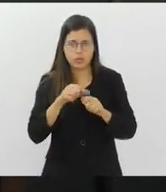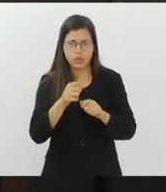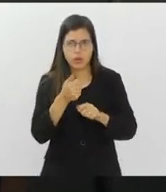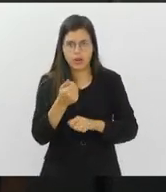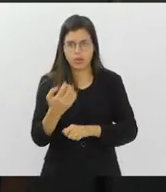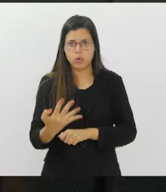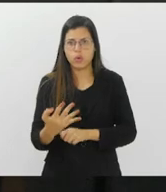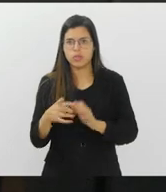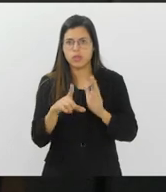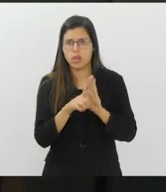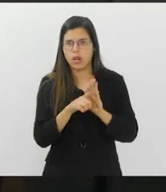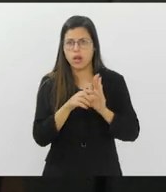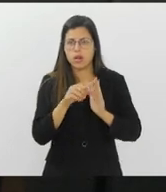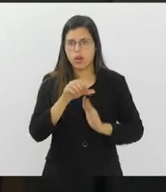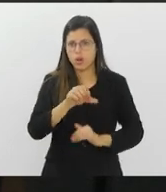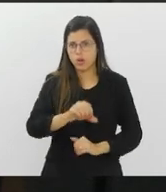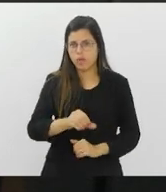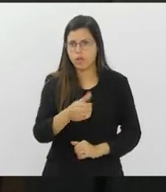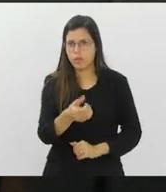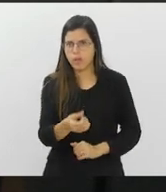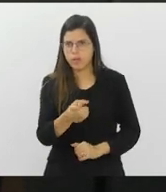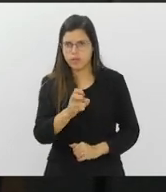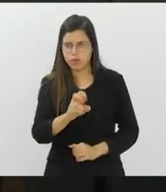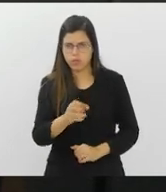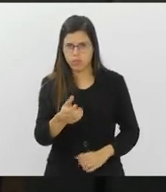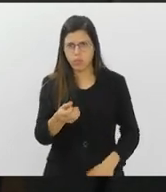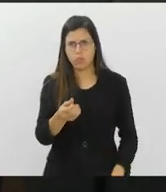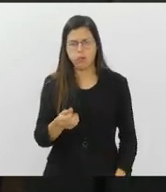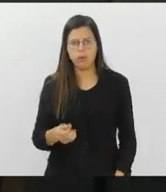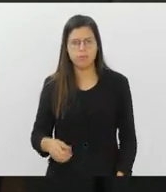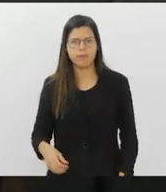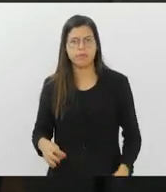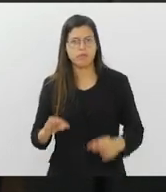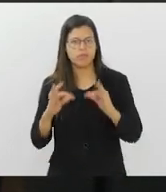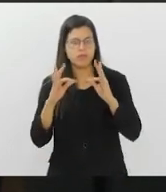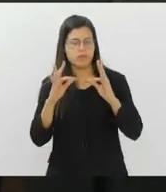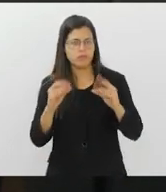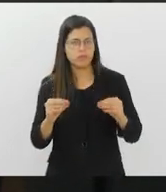9656, ou seja, todo e qualquer beneficiário, todo e qualquer